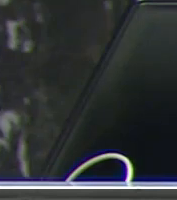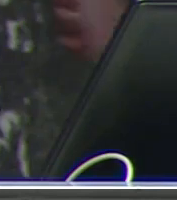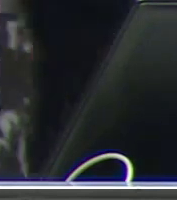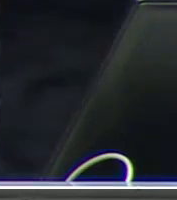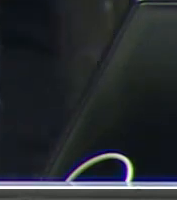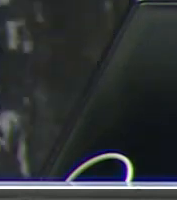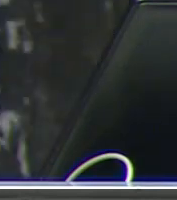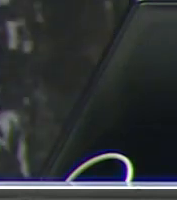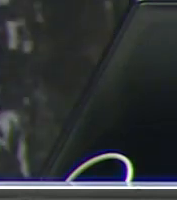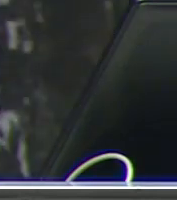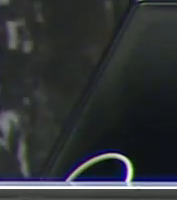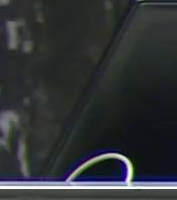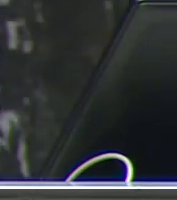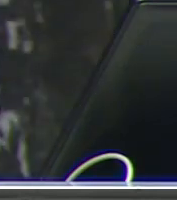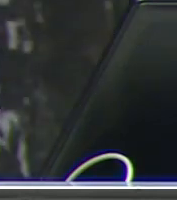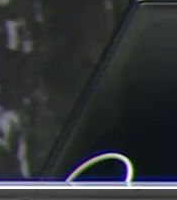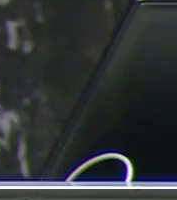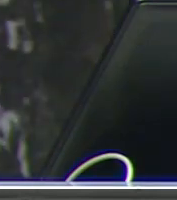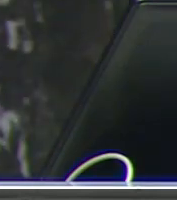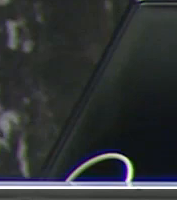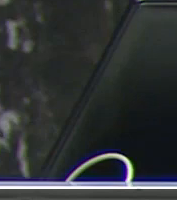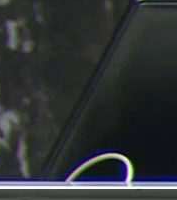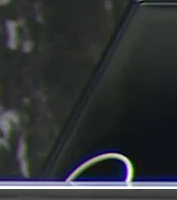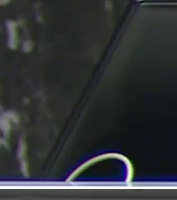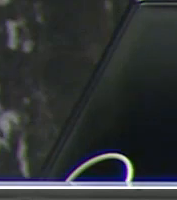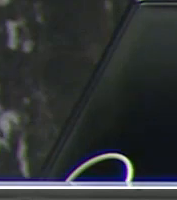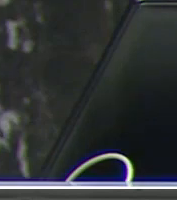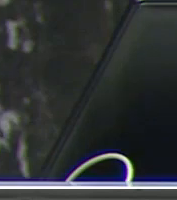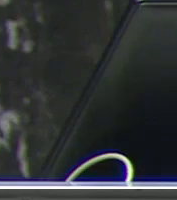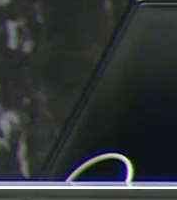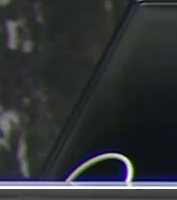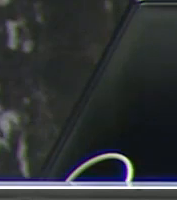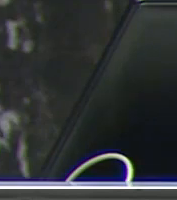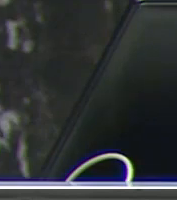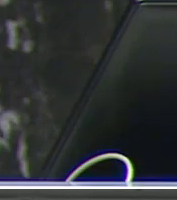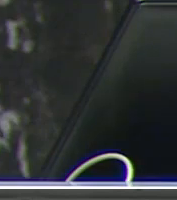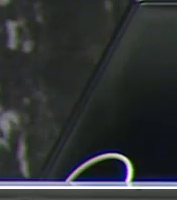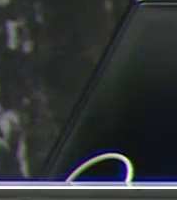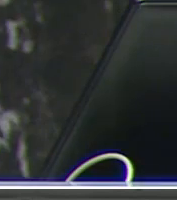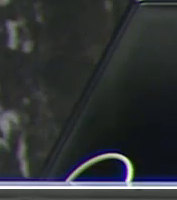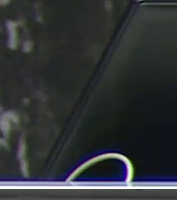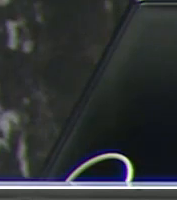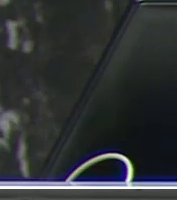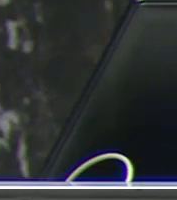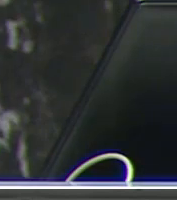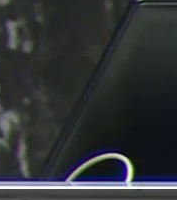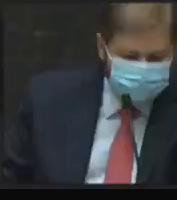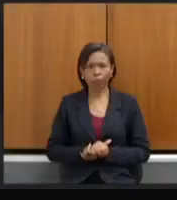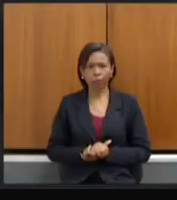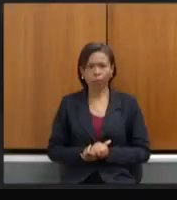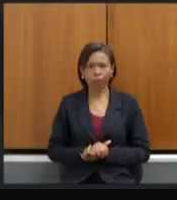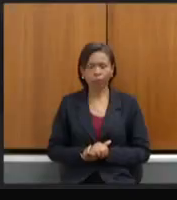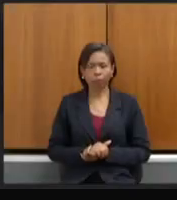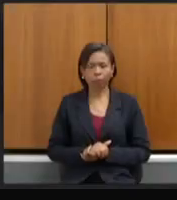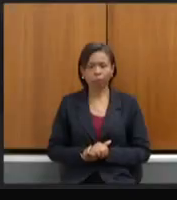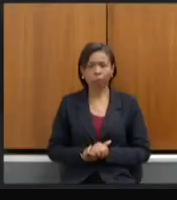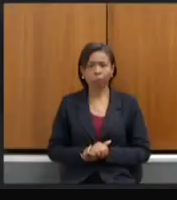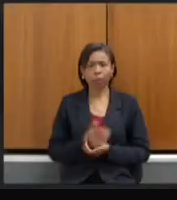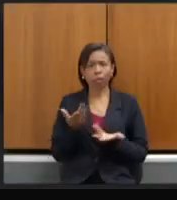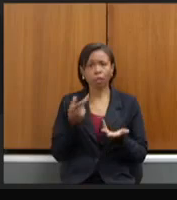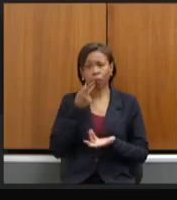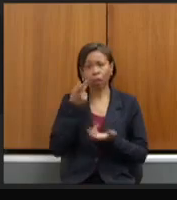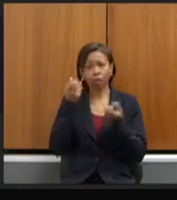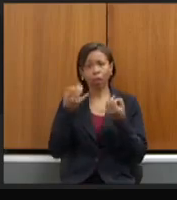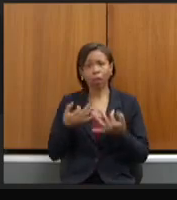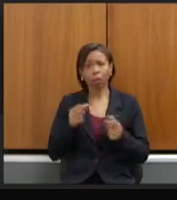não desse nós conseguimos retumbante pois não conseguimos pode continuar Deputado quero destacar aqui que a panelinha